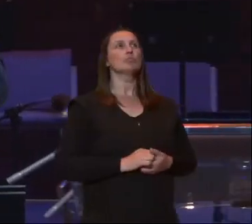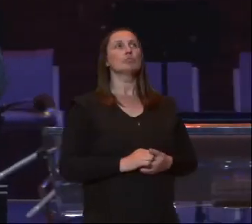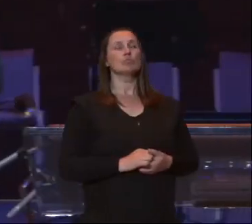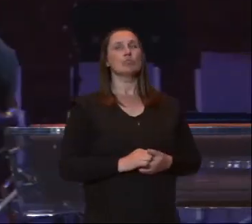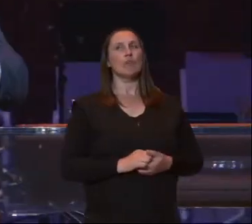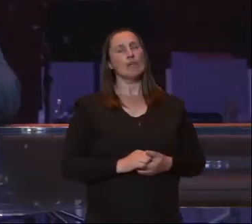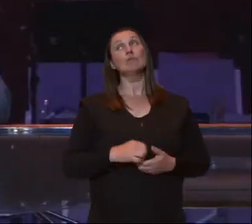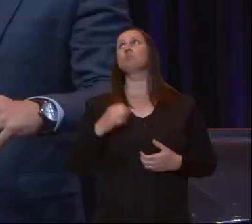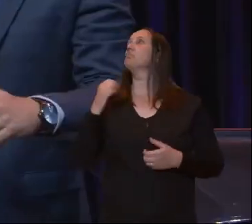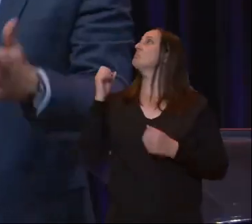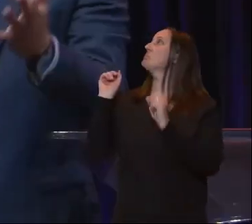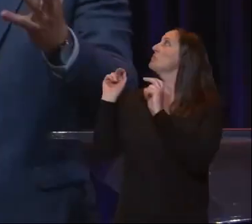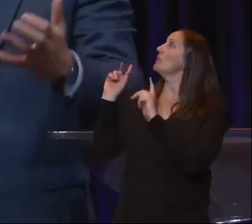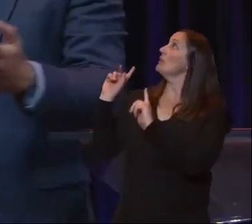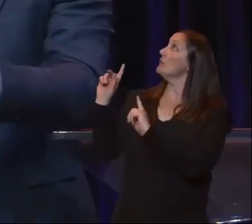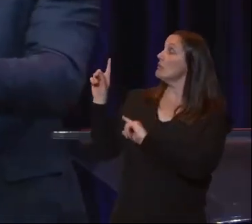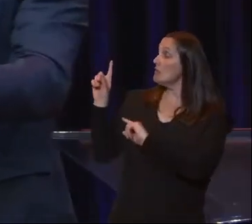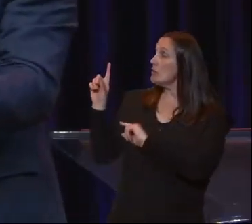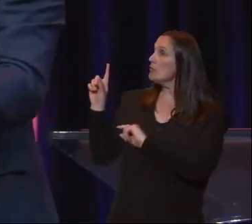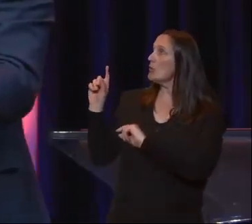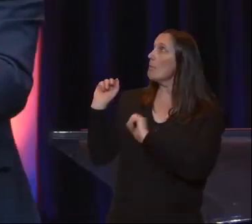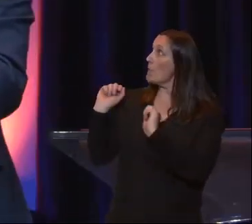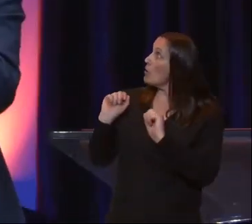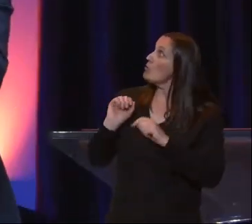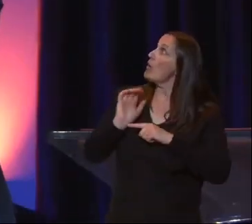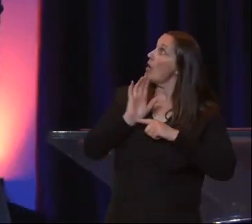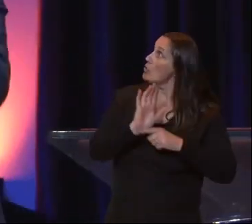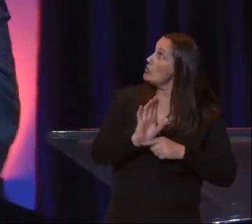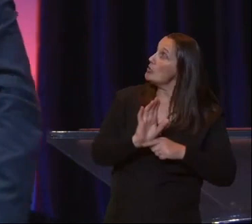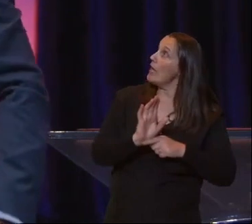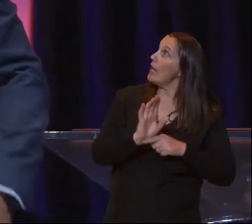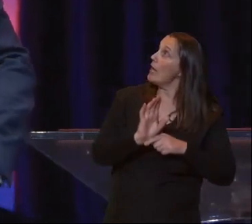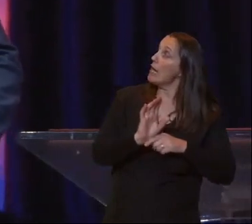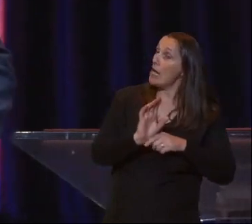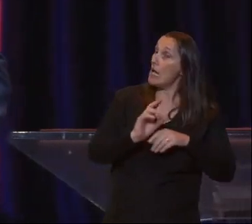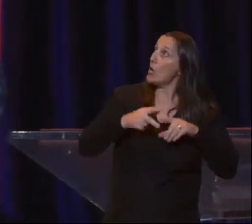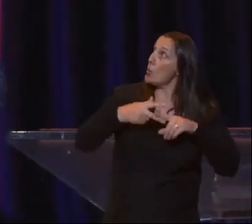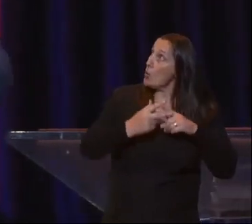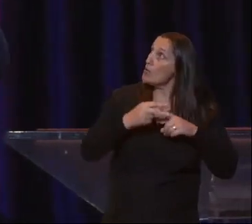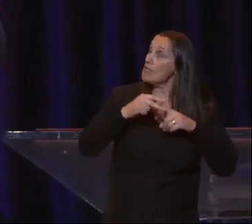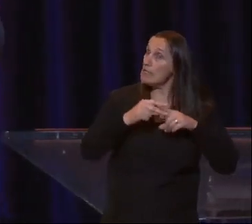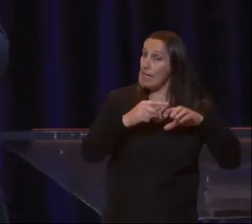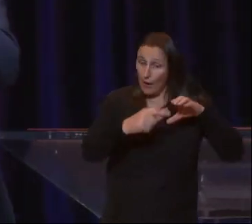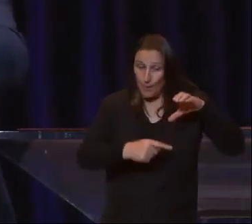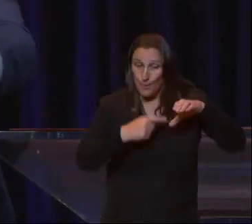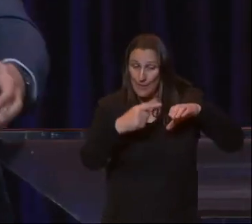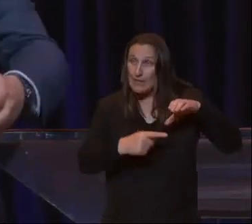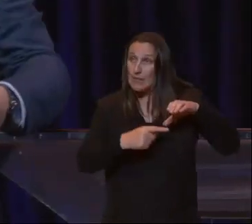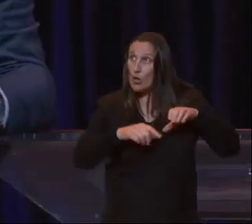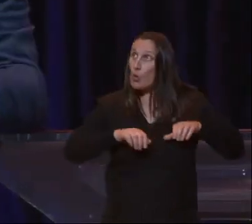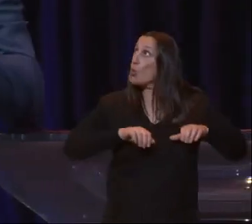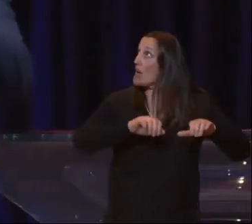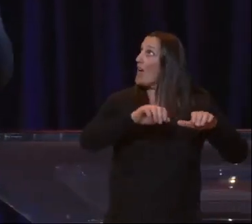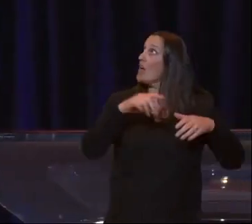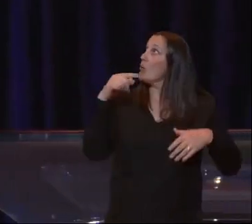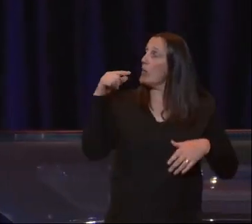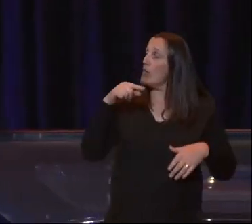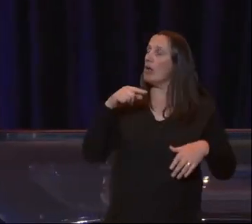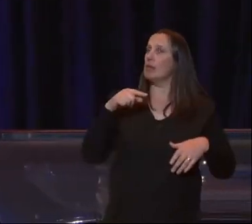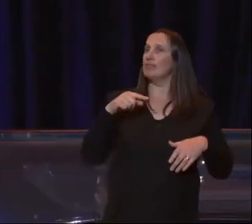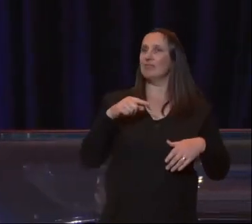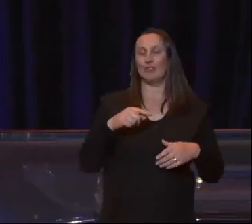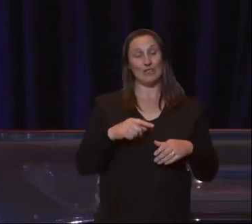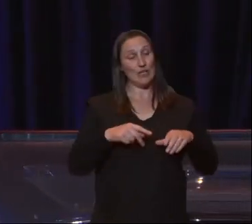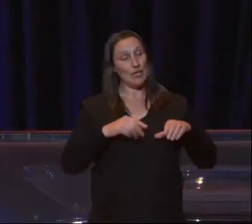dia ele falou, bom Deus, eu posso ajudá-los a consertar o pneu. E aí ele começou a abordar os carrinheiros e consertava